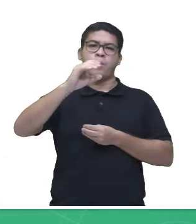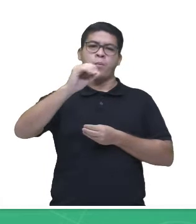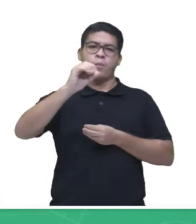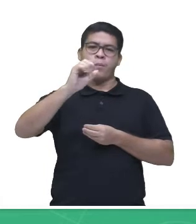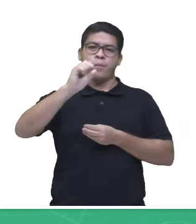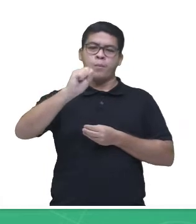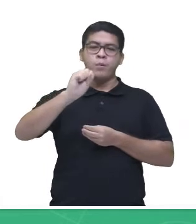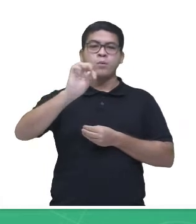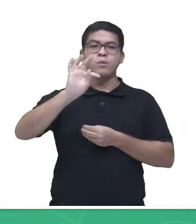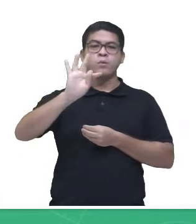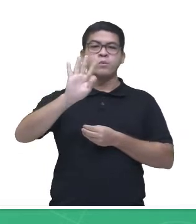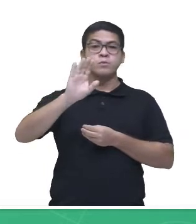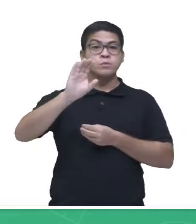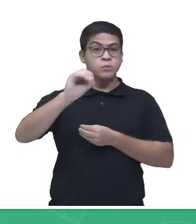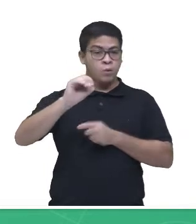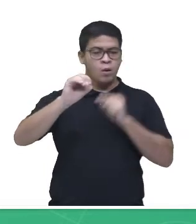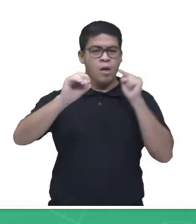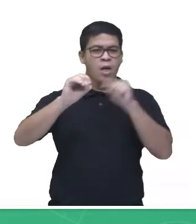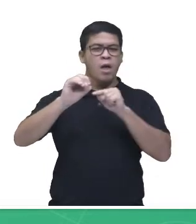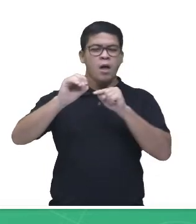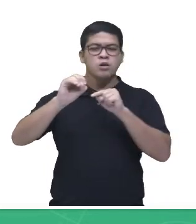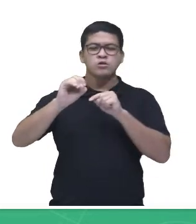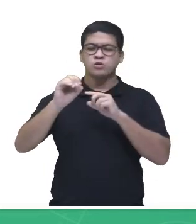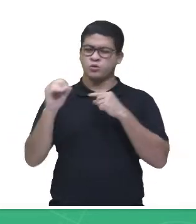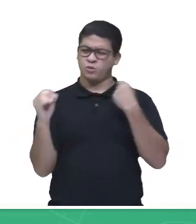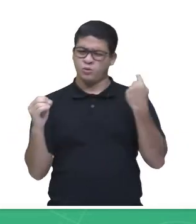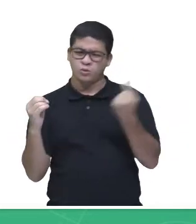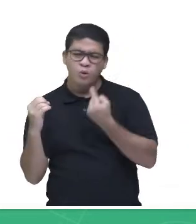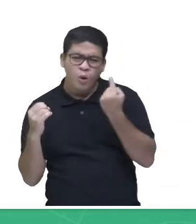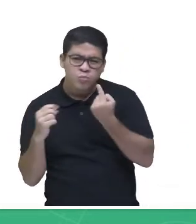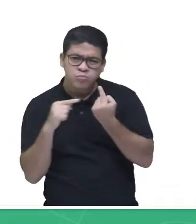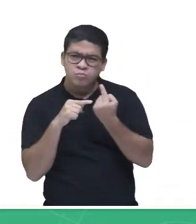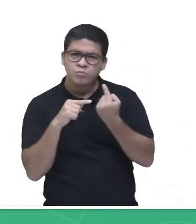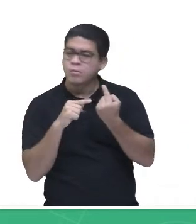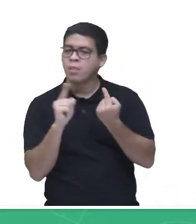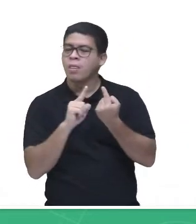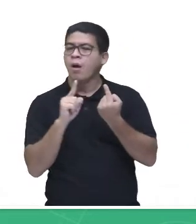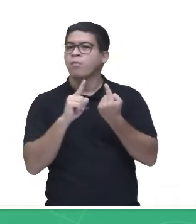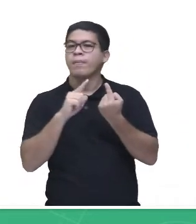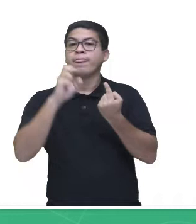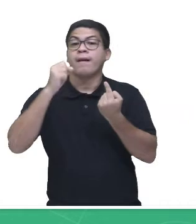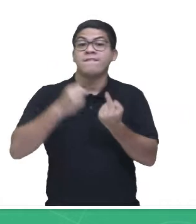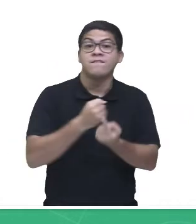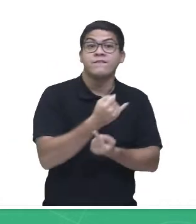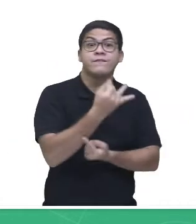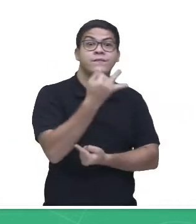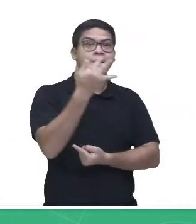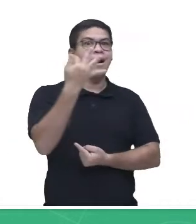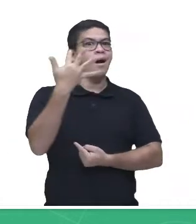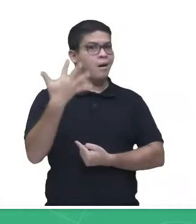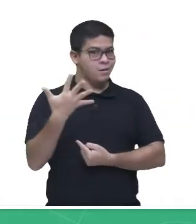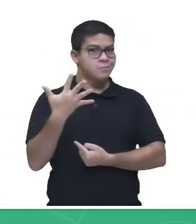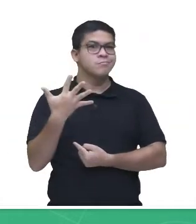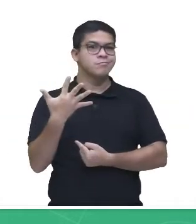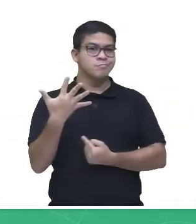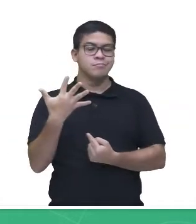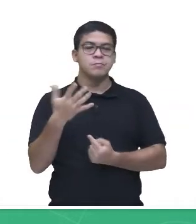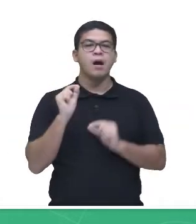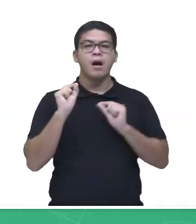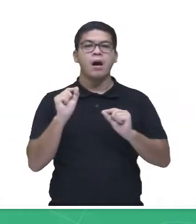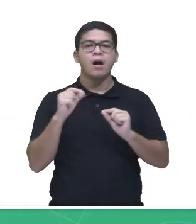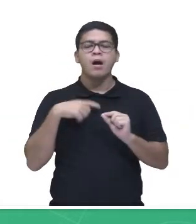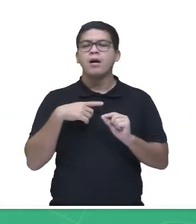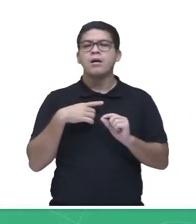único, somente aquilo. Quando eu falo composto, é que tem algo a mais, algo que está junto com. Então, esse verbo ele